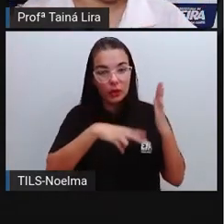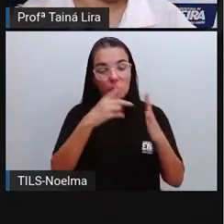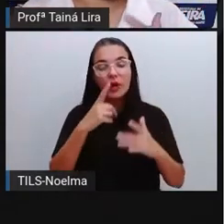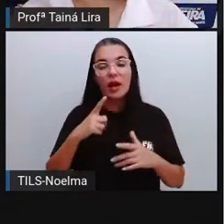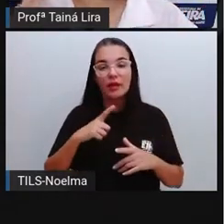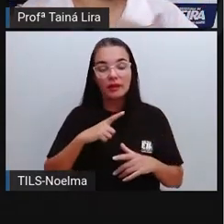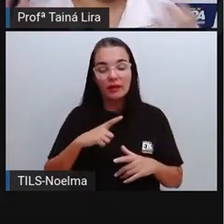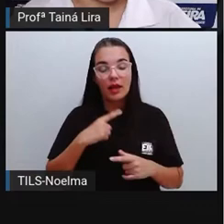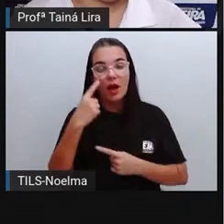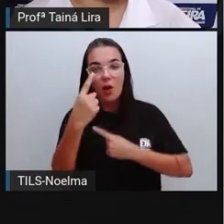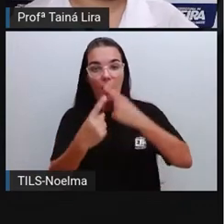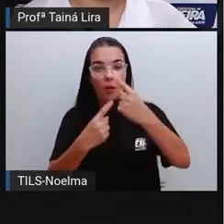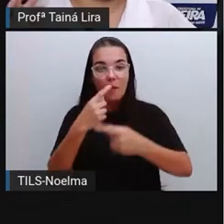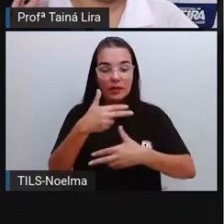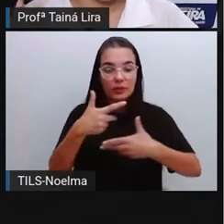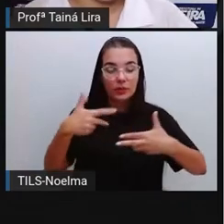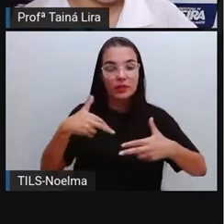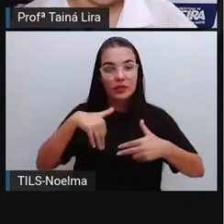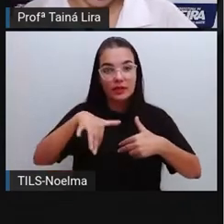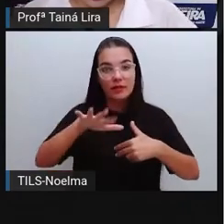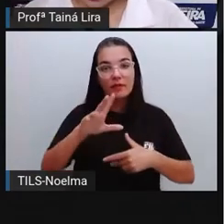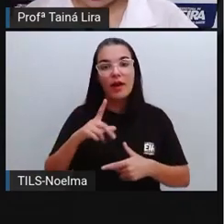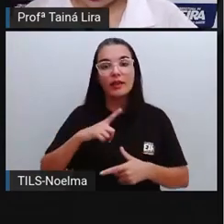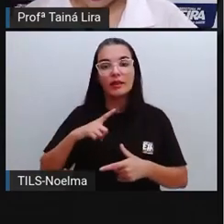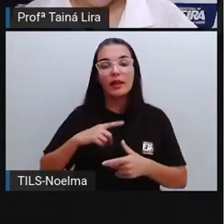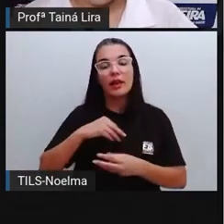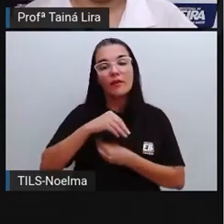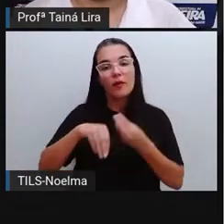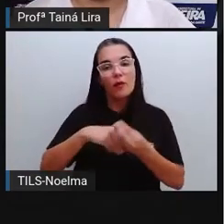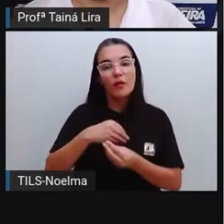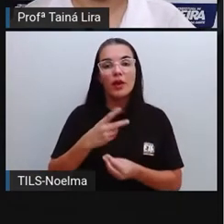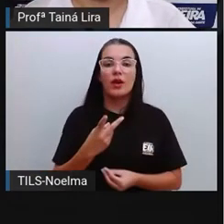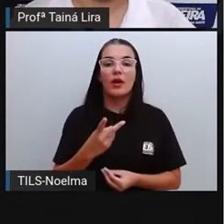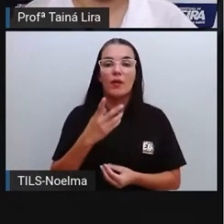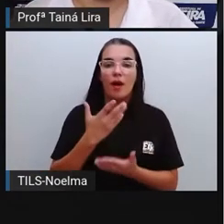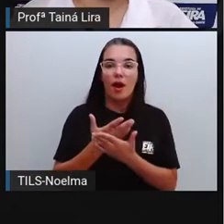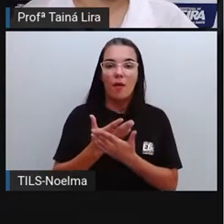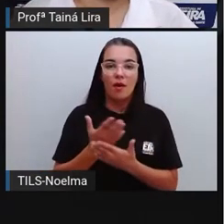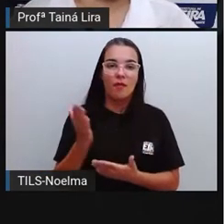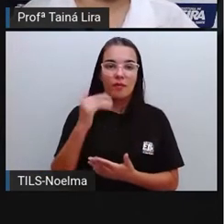lembrando, né, algumas coisas que aconteceram aqui na história. Então vamos lá?